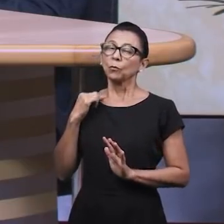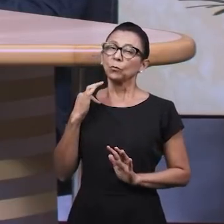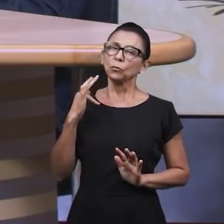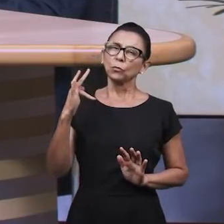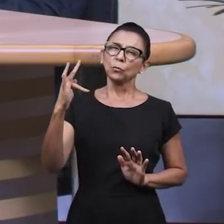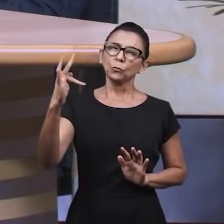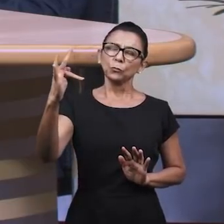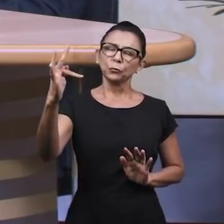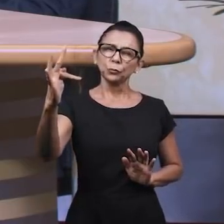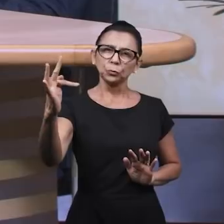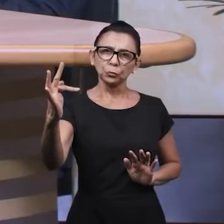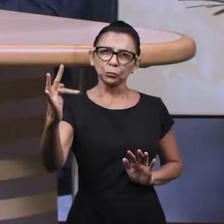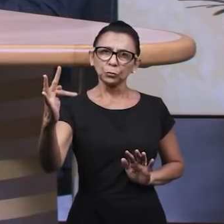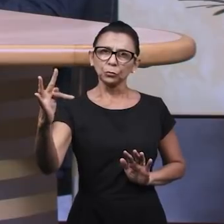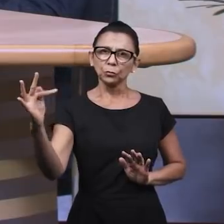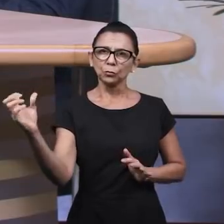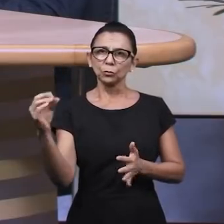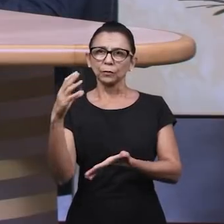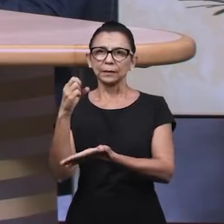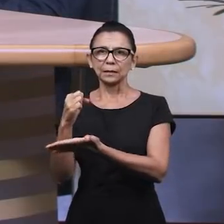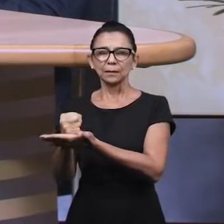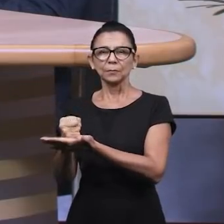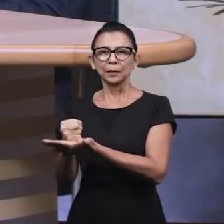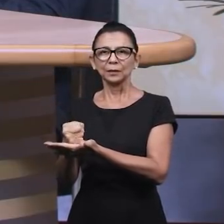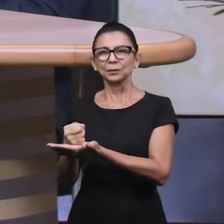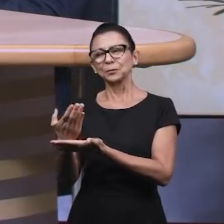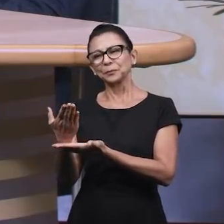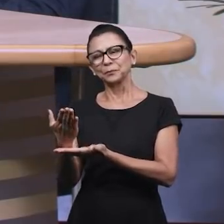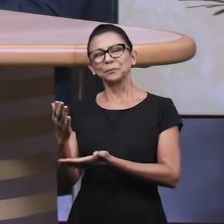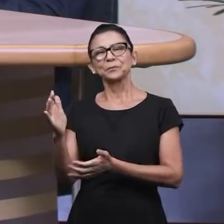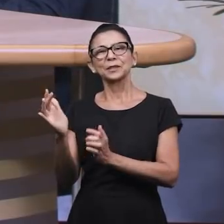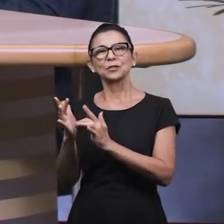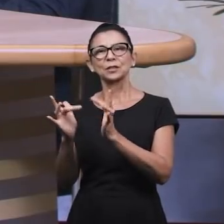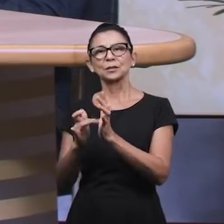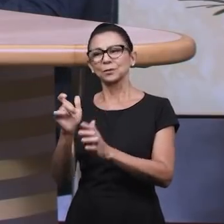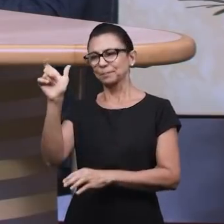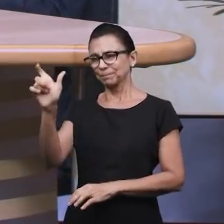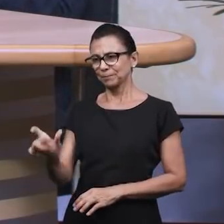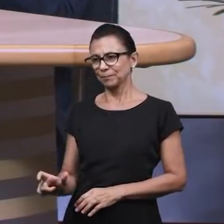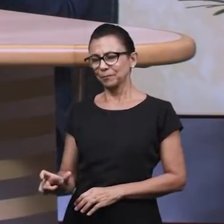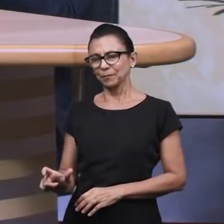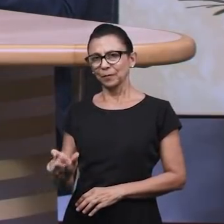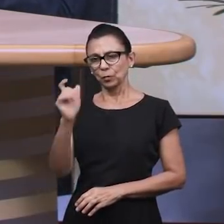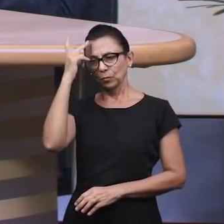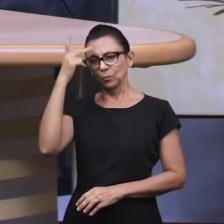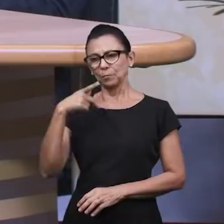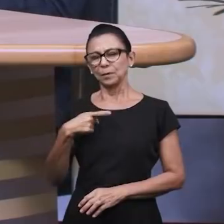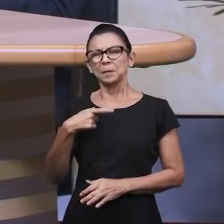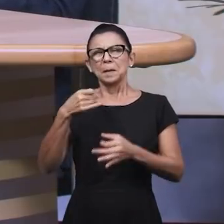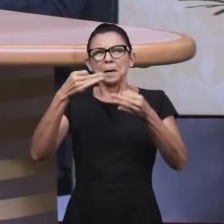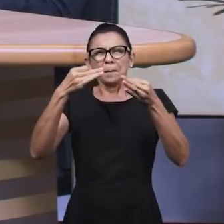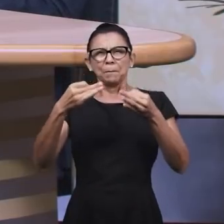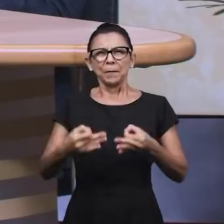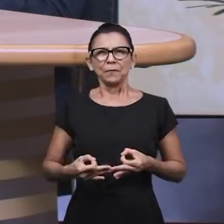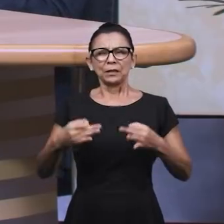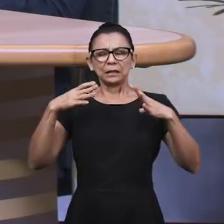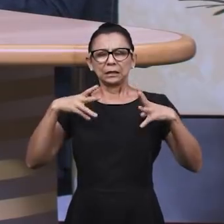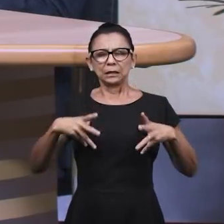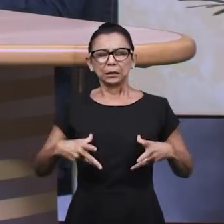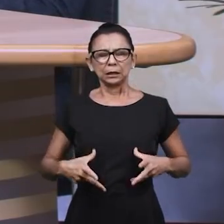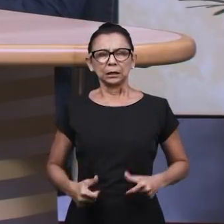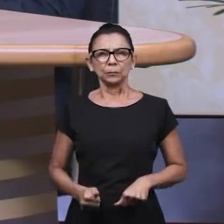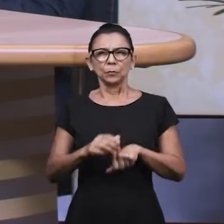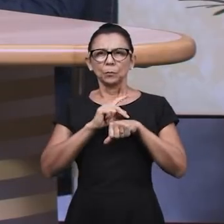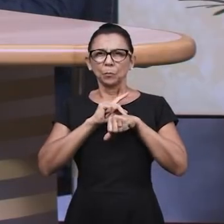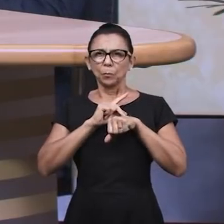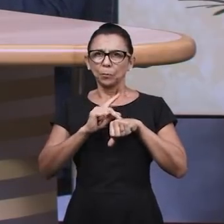como homem, mas esse seria perfeito, que era exatamente o Senhor Jesus. Então eles são figura de Jesus no Velho Testamento,